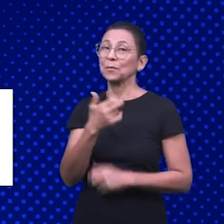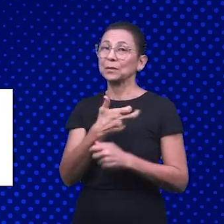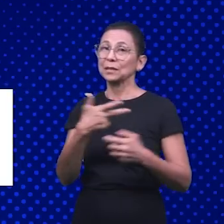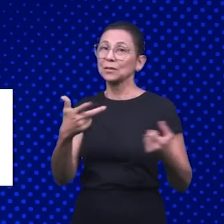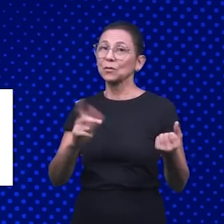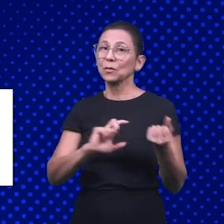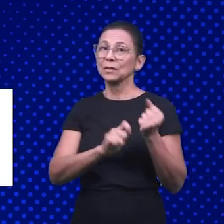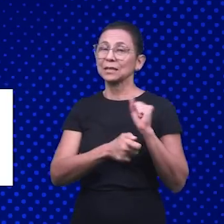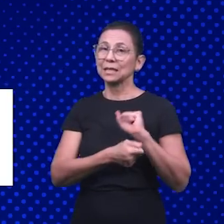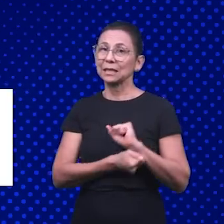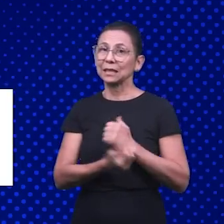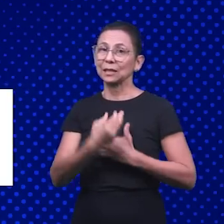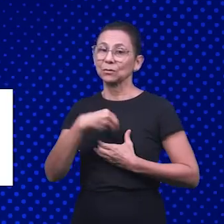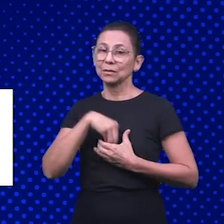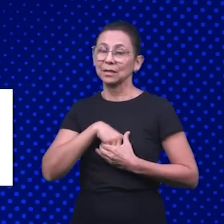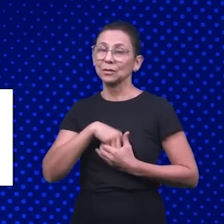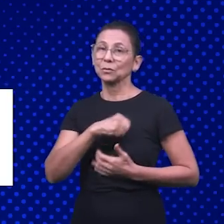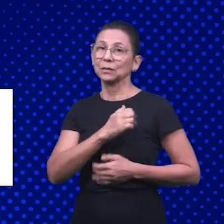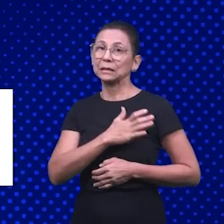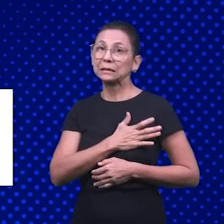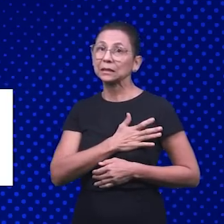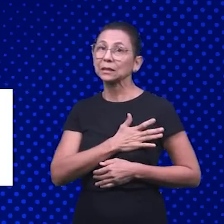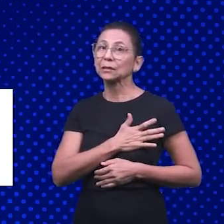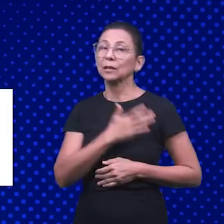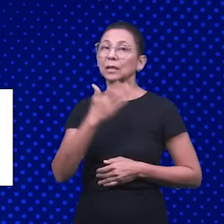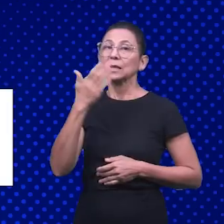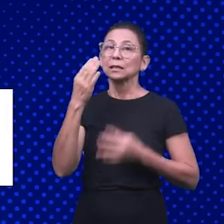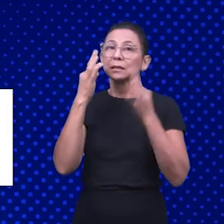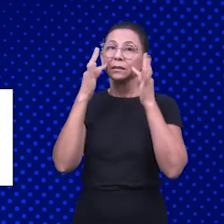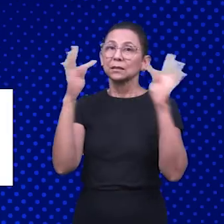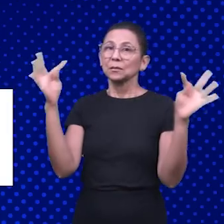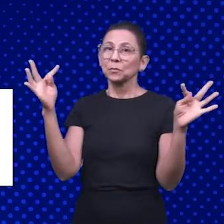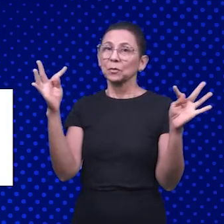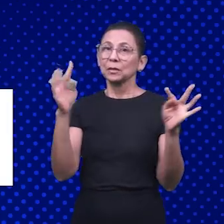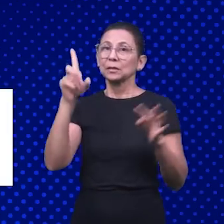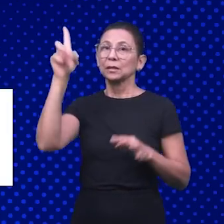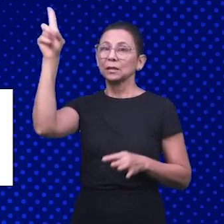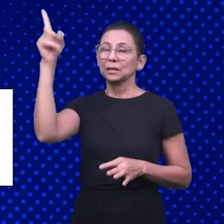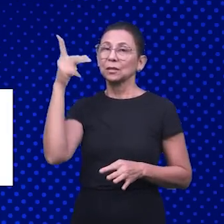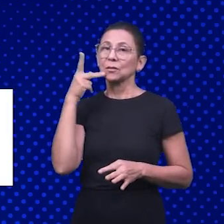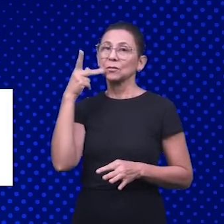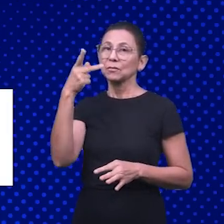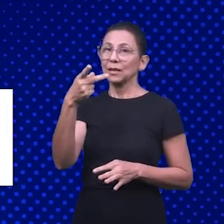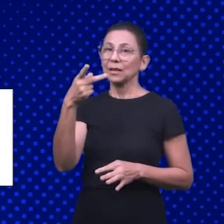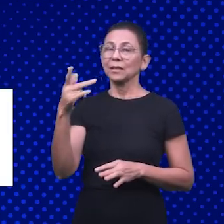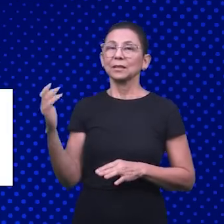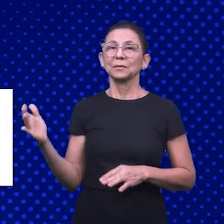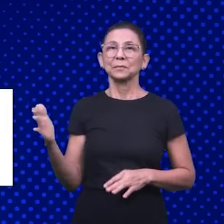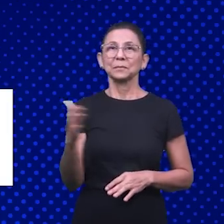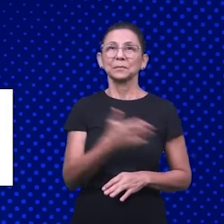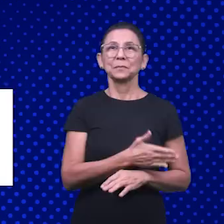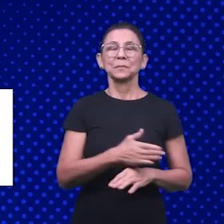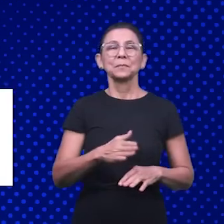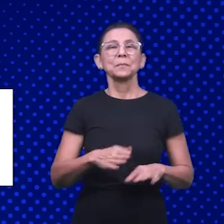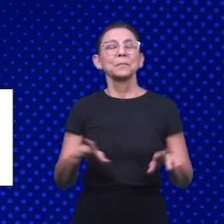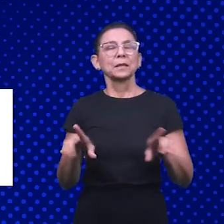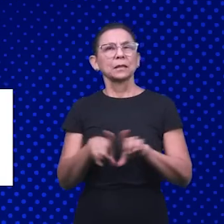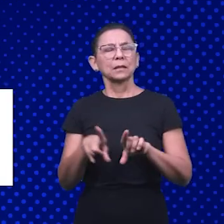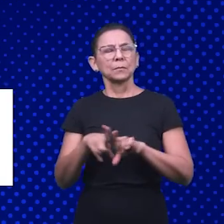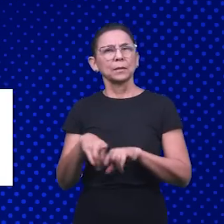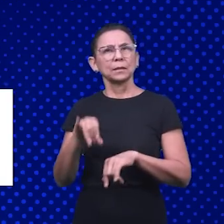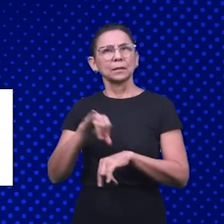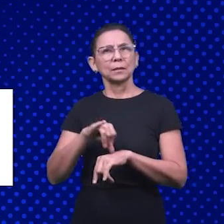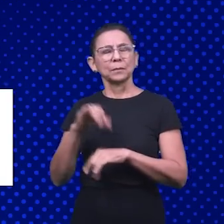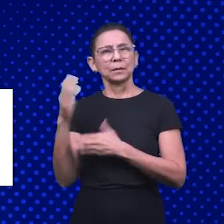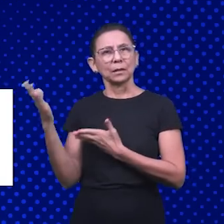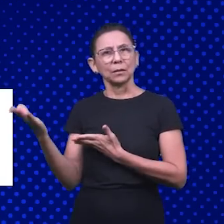muitos que testemunharam que Deus está no nosso meio. No estado de Pernambuco, tivemos uma ceia na capital Recife. Foi um